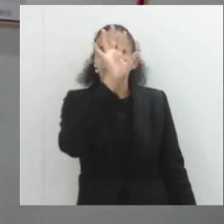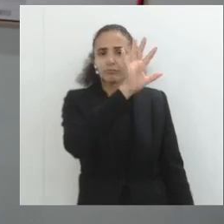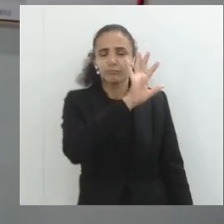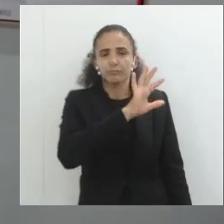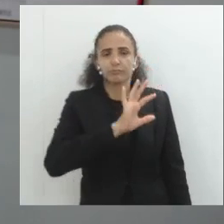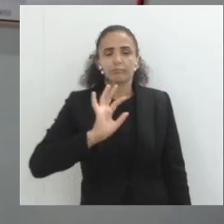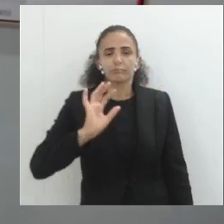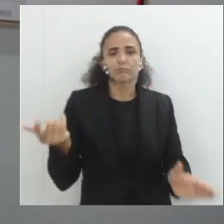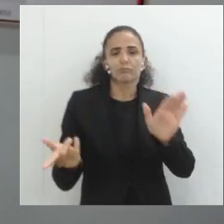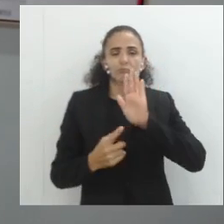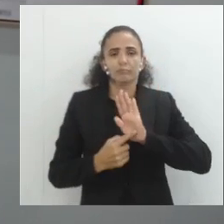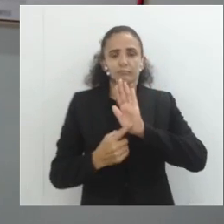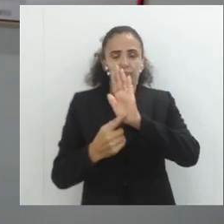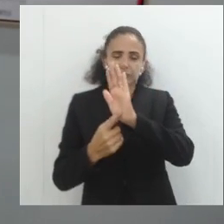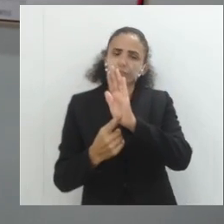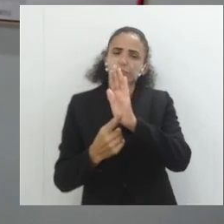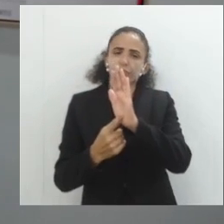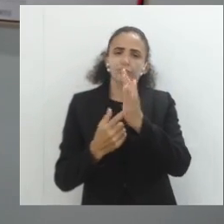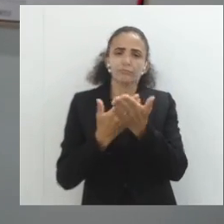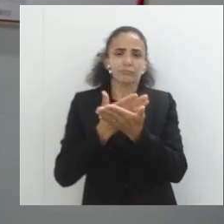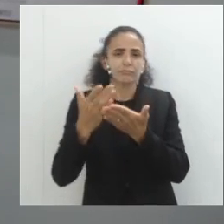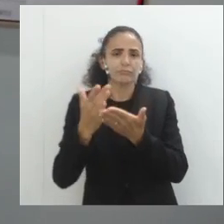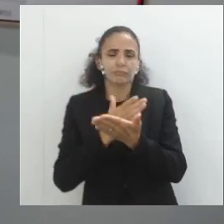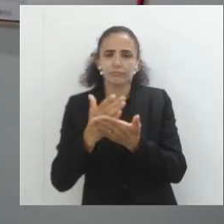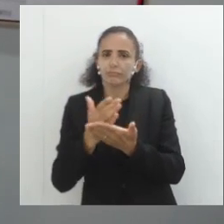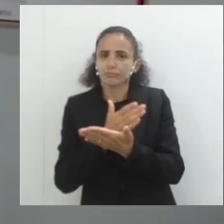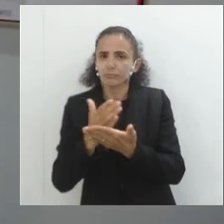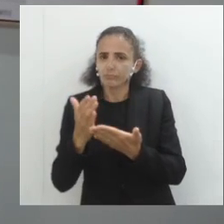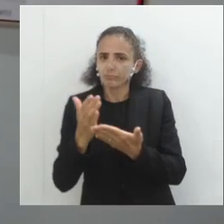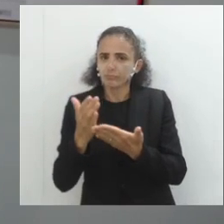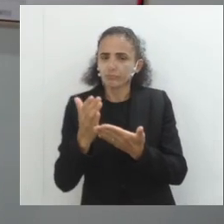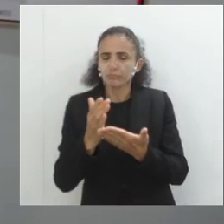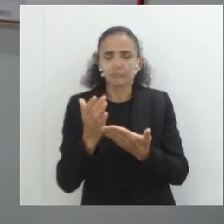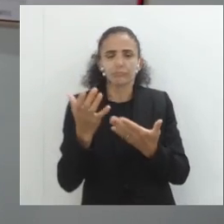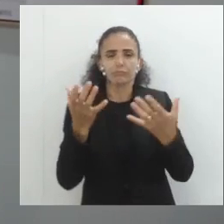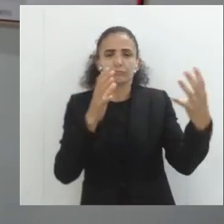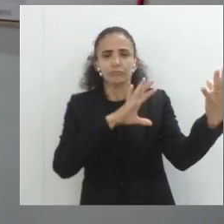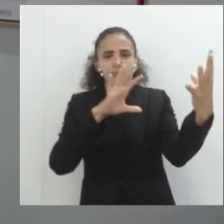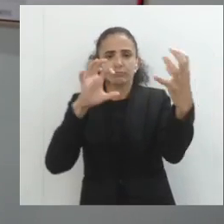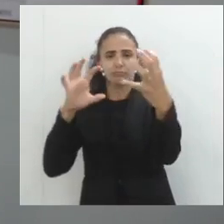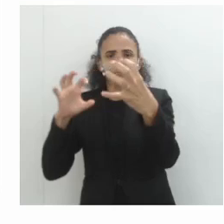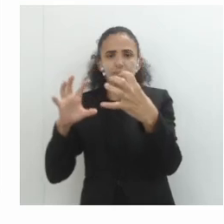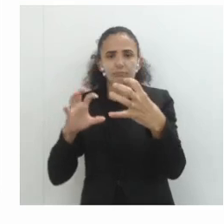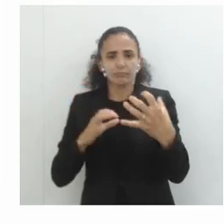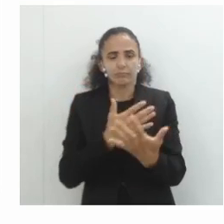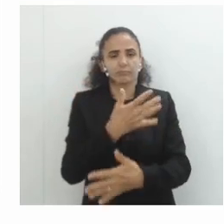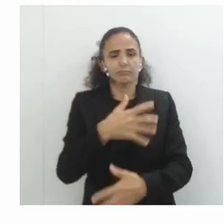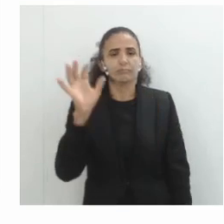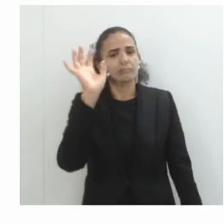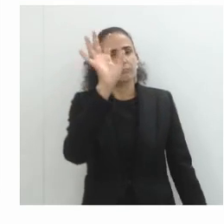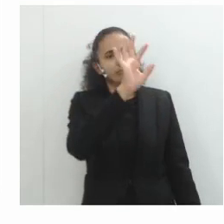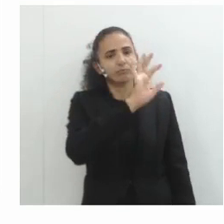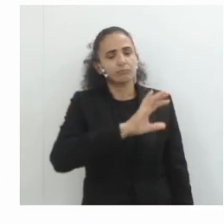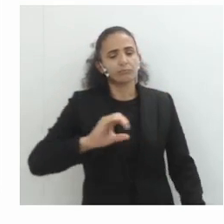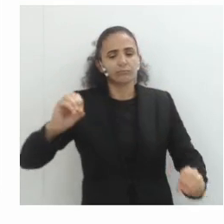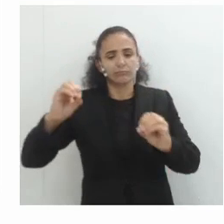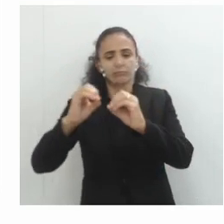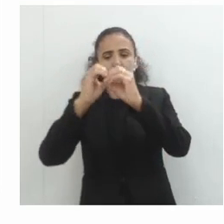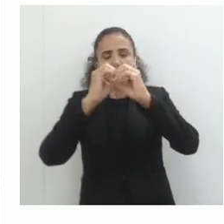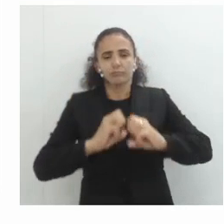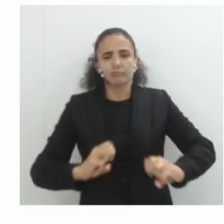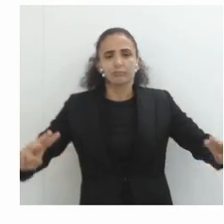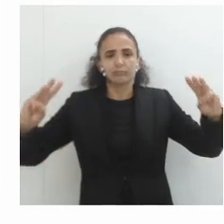que mostra um pouquinho boa parte, né, desse mapeamento que a ONU realiza